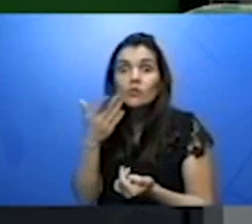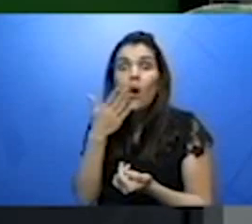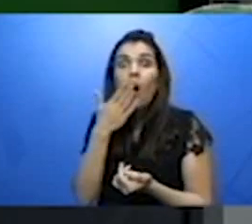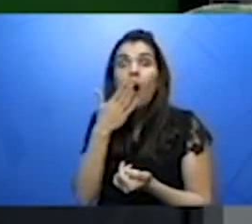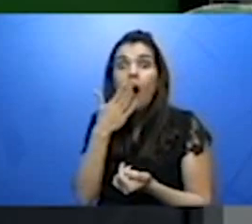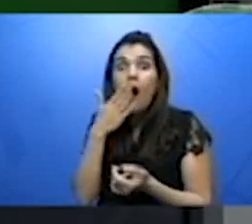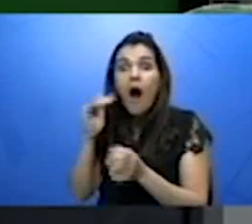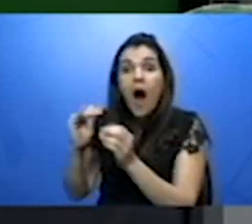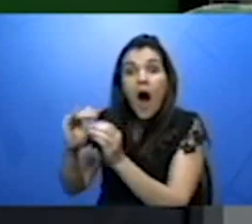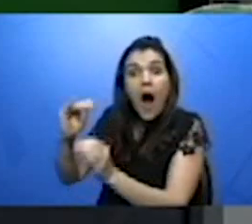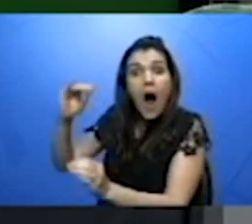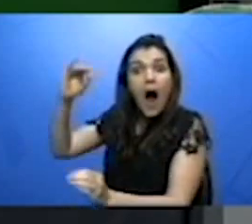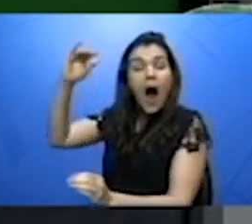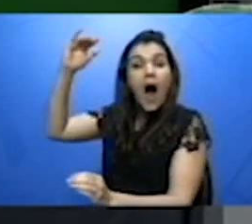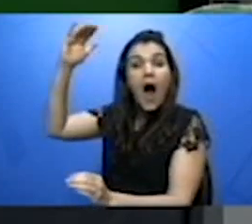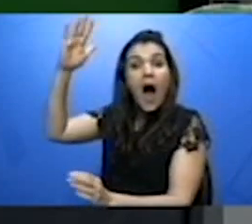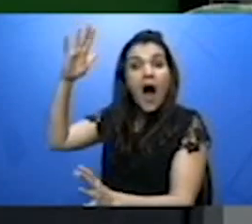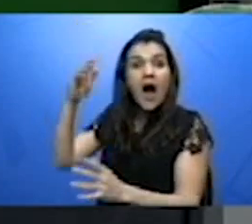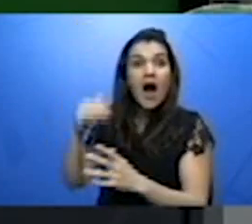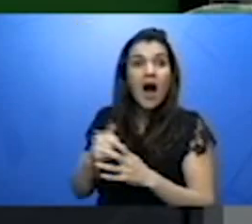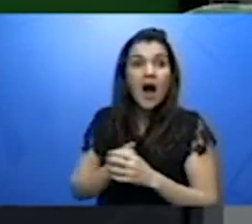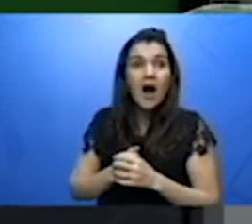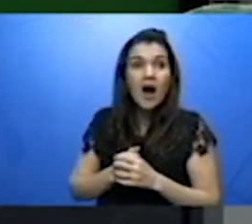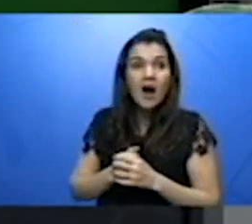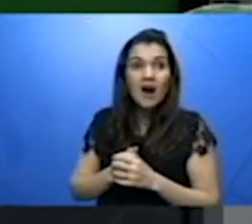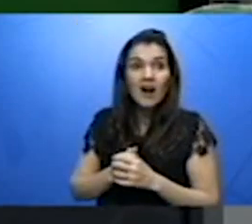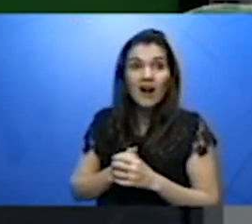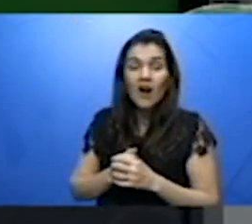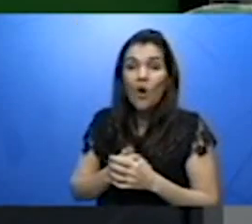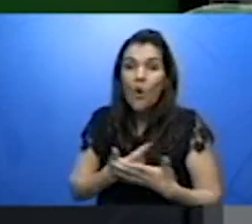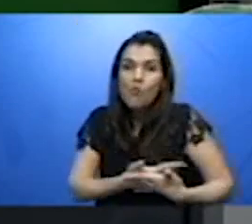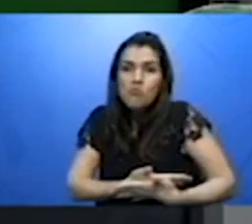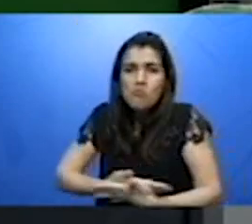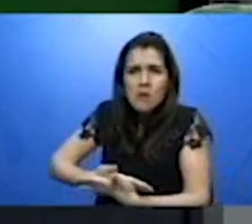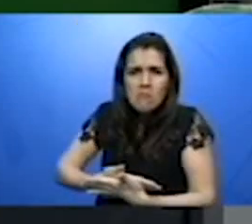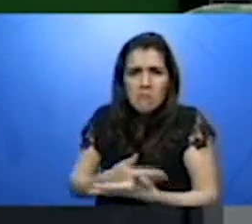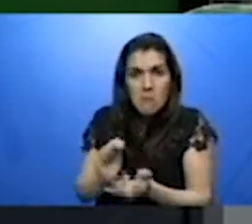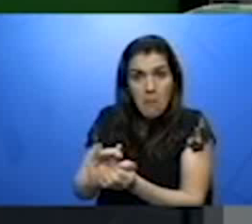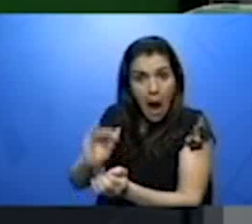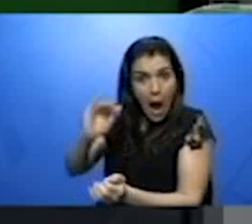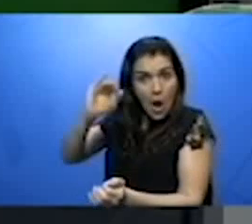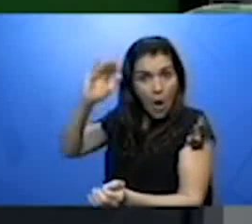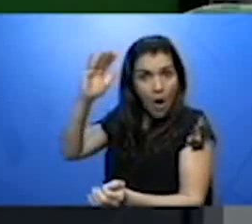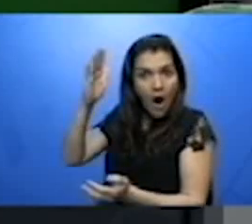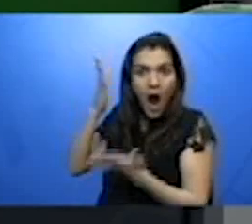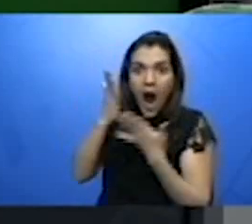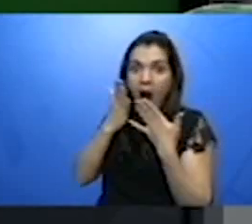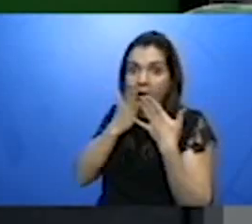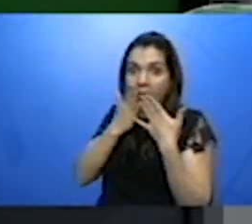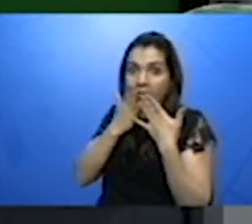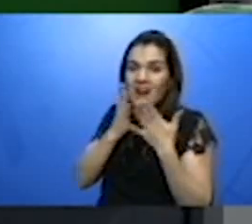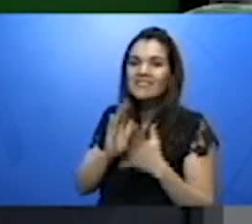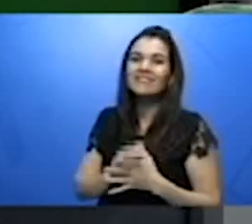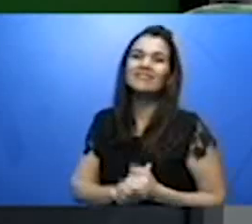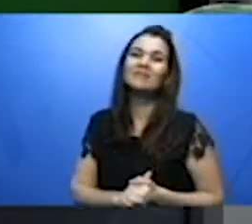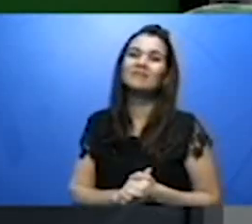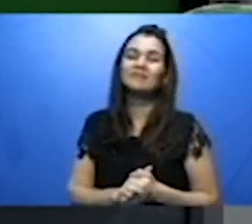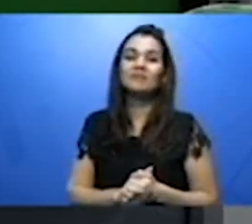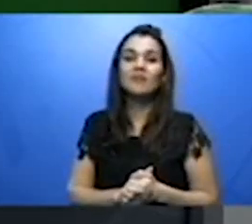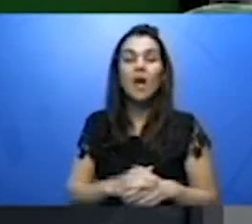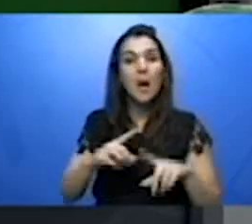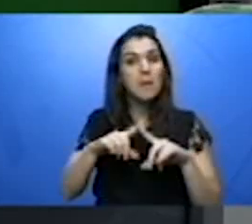maior do que a professora né eu sei que não sou muito alta mais um bebê maior do que um adulto né não interessante